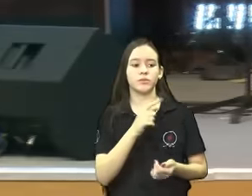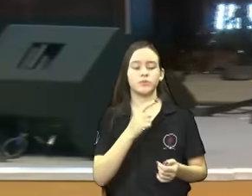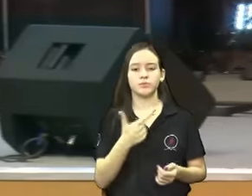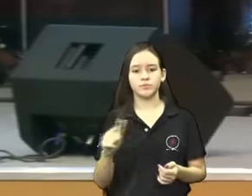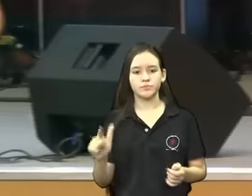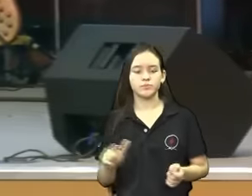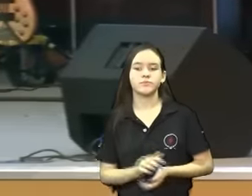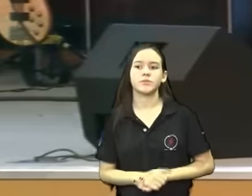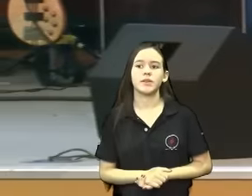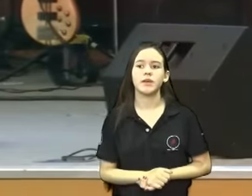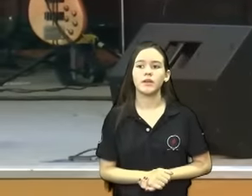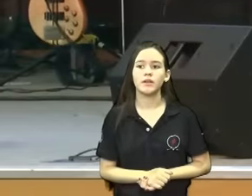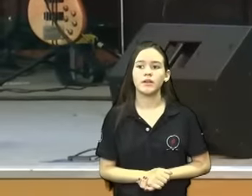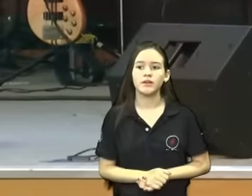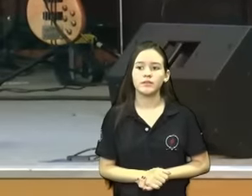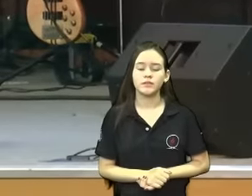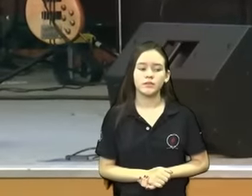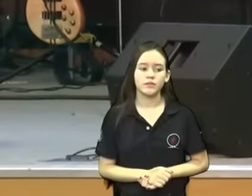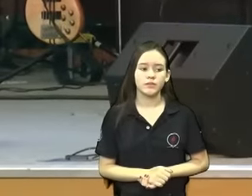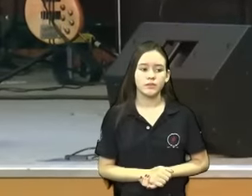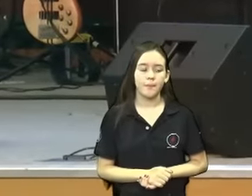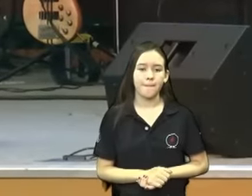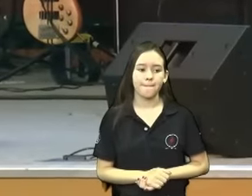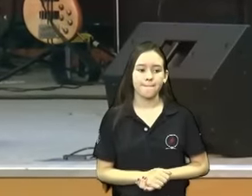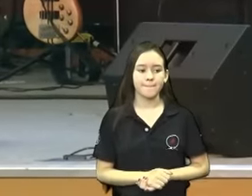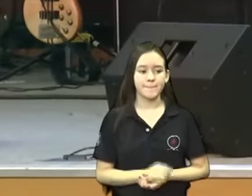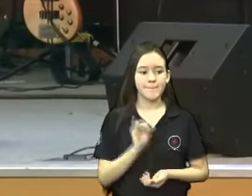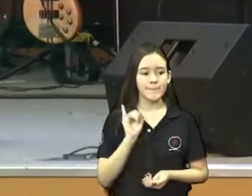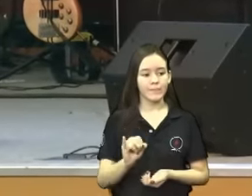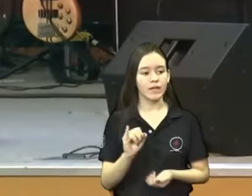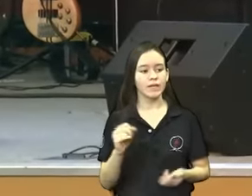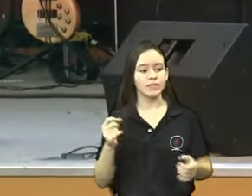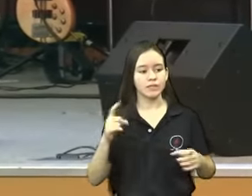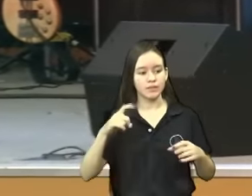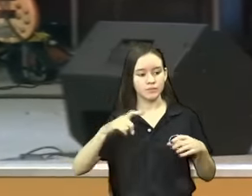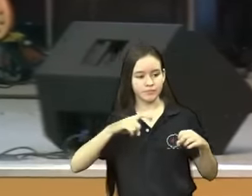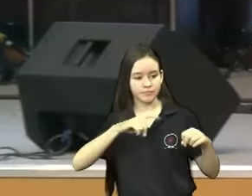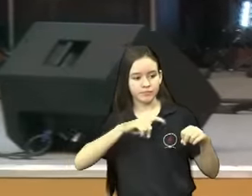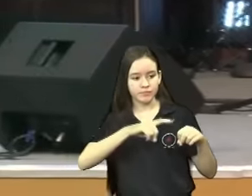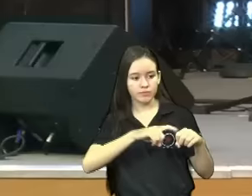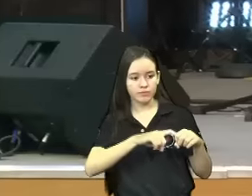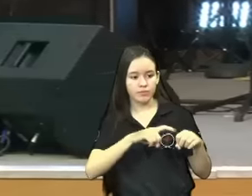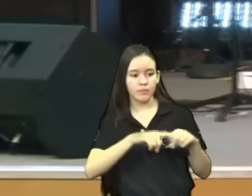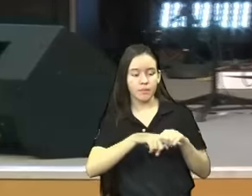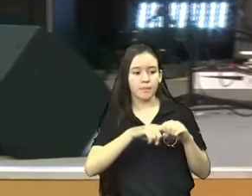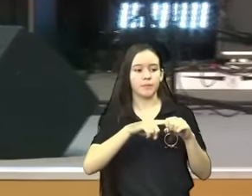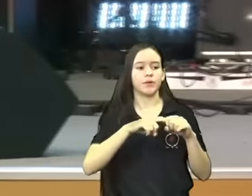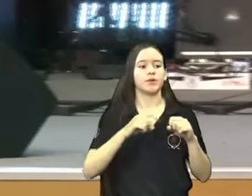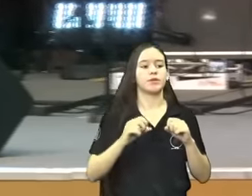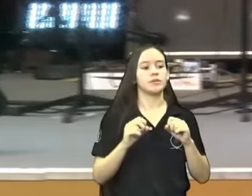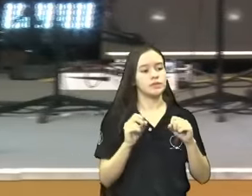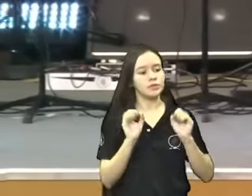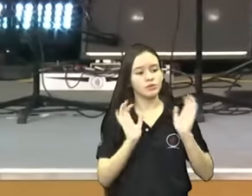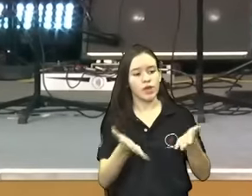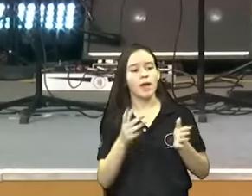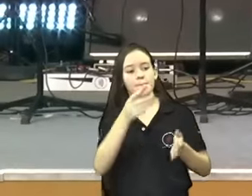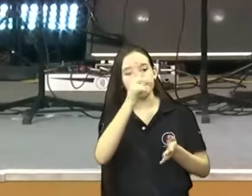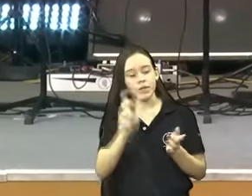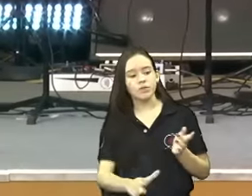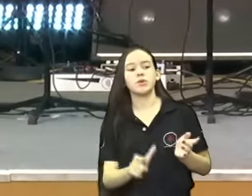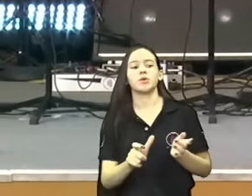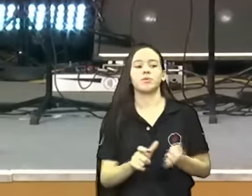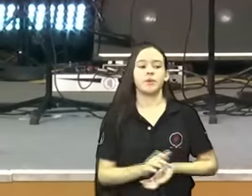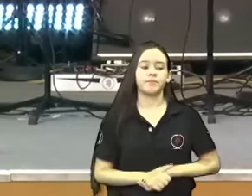não pode se tornar outra coisa a não ser pessoa ele já é pessoa em Essência nem um corpo vivo pode se tornar